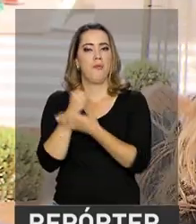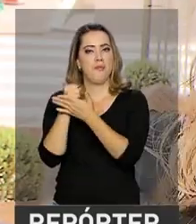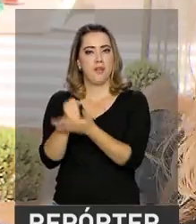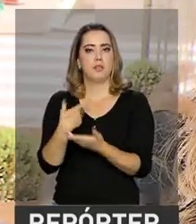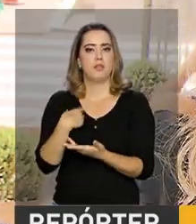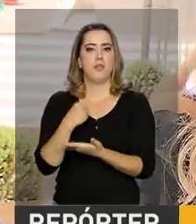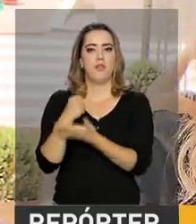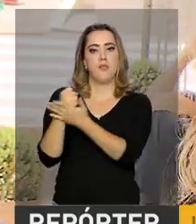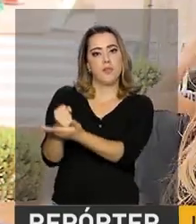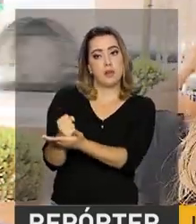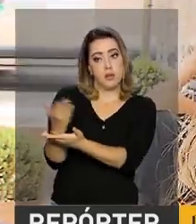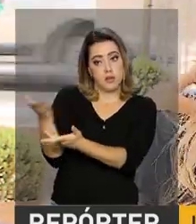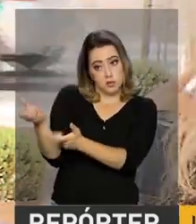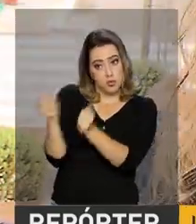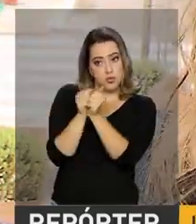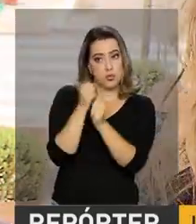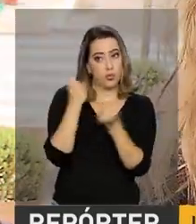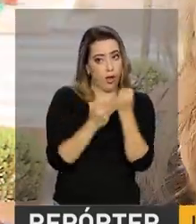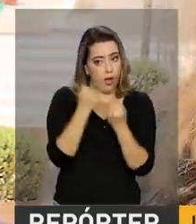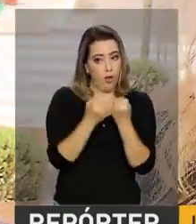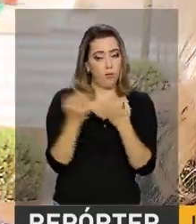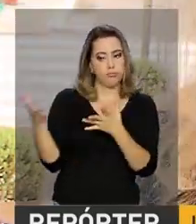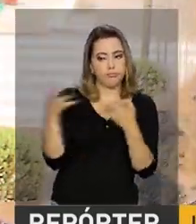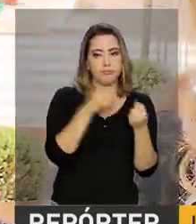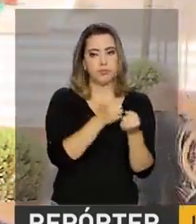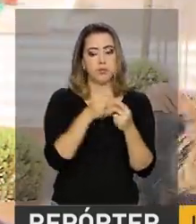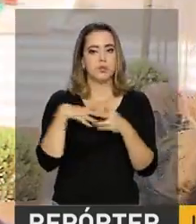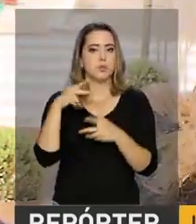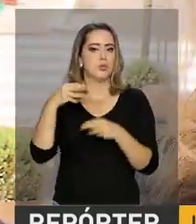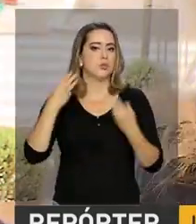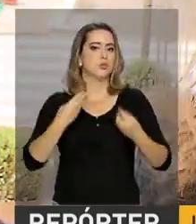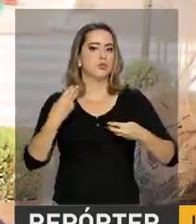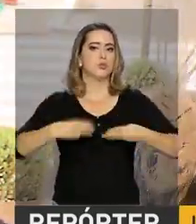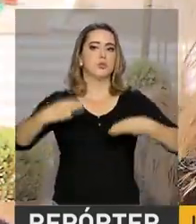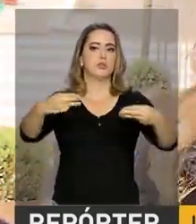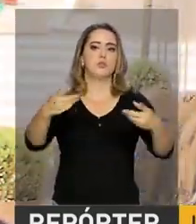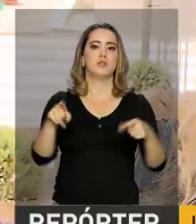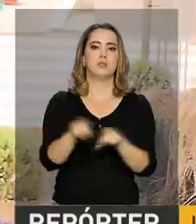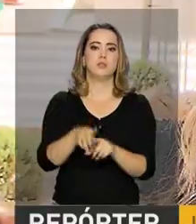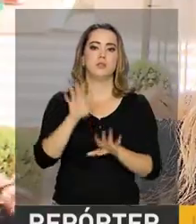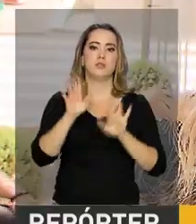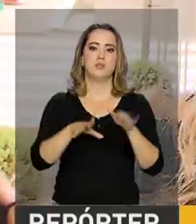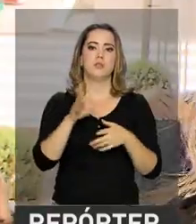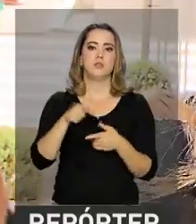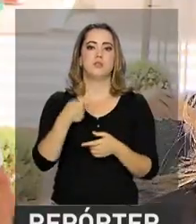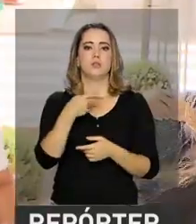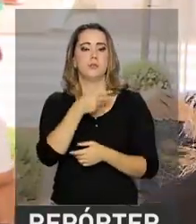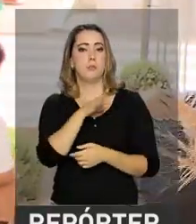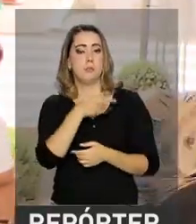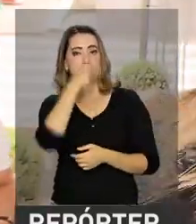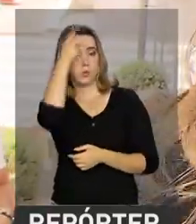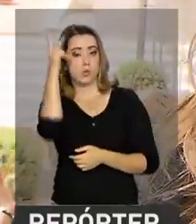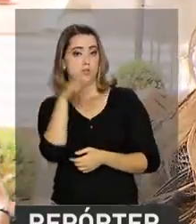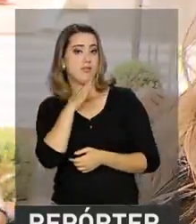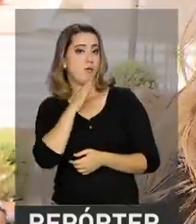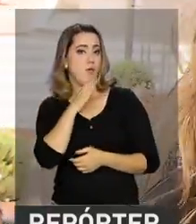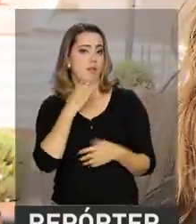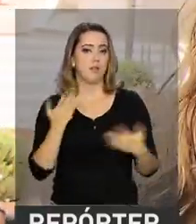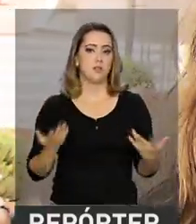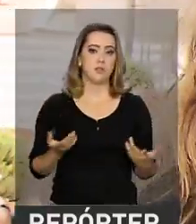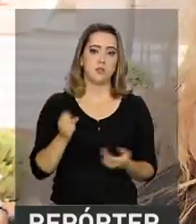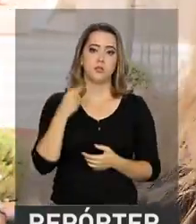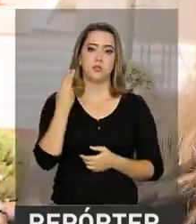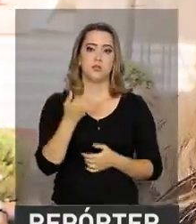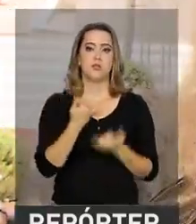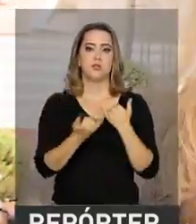aí você oferece carona para essas pessoas. E como todo mundo aqui do Ministério, no final das contas, às vezes são pessoas que você conhece. Ou,